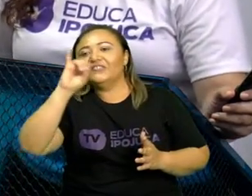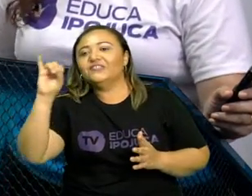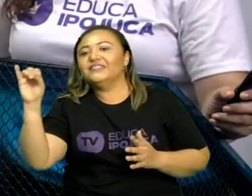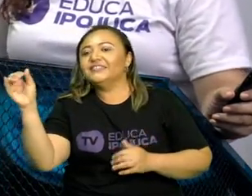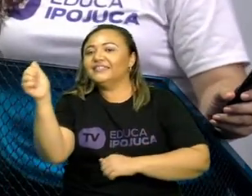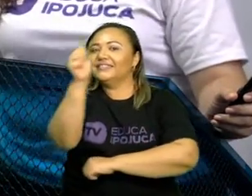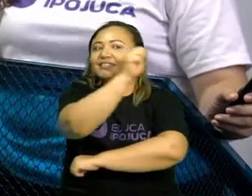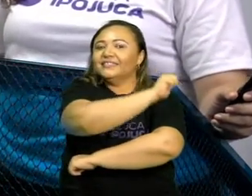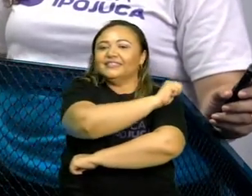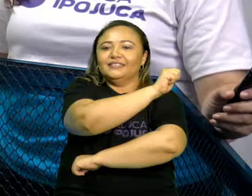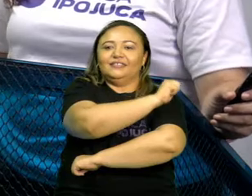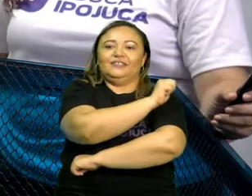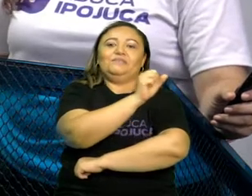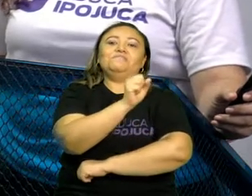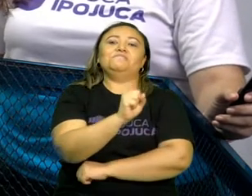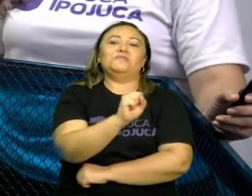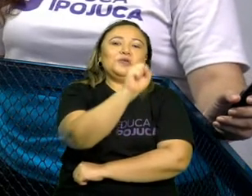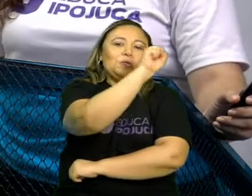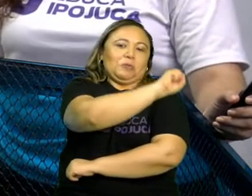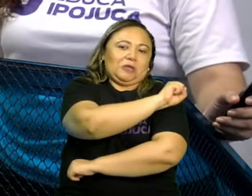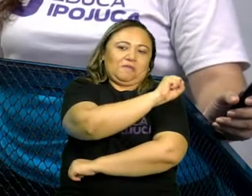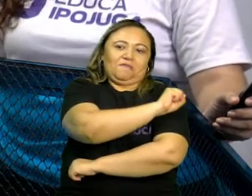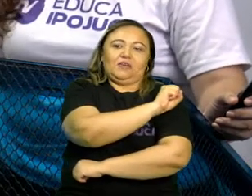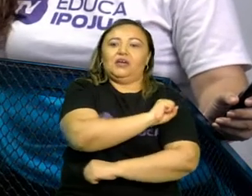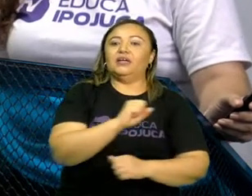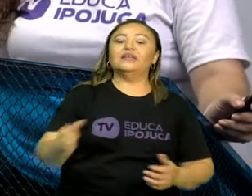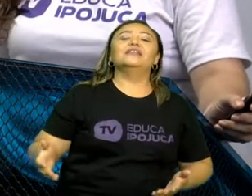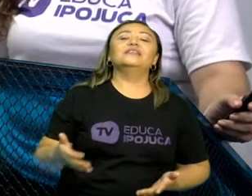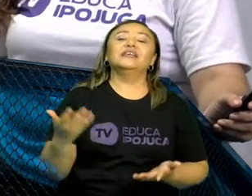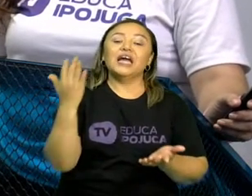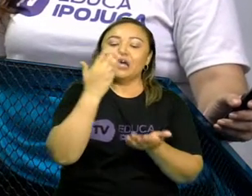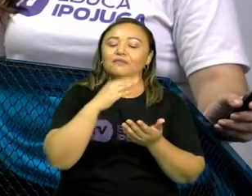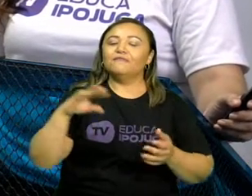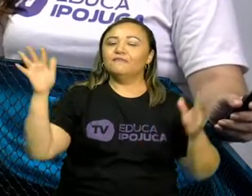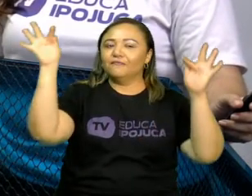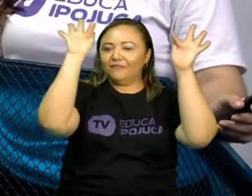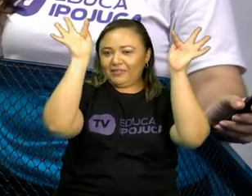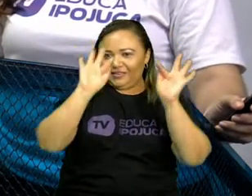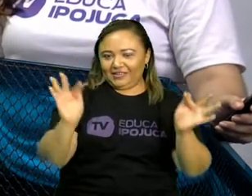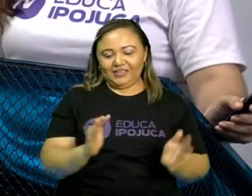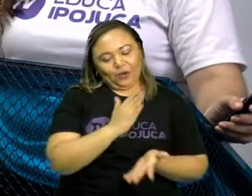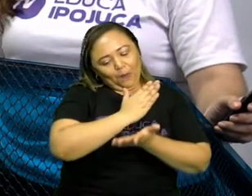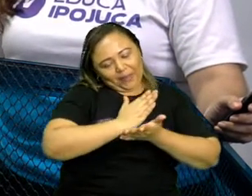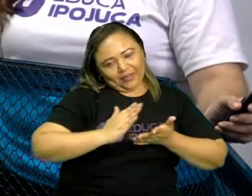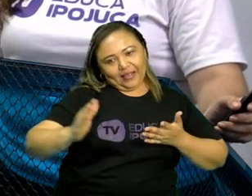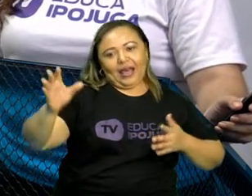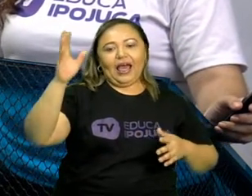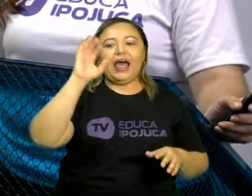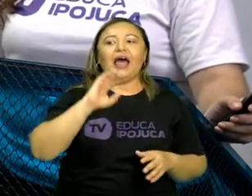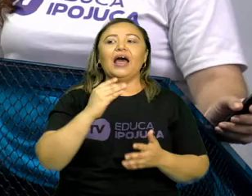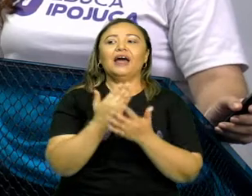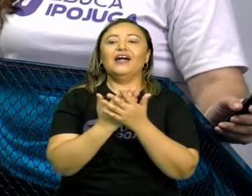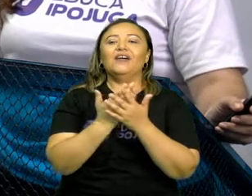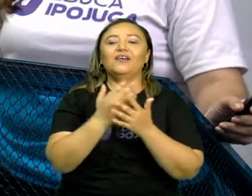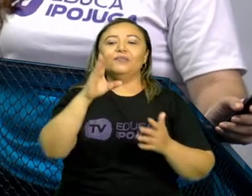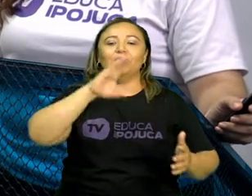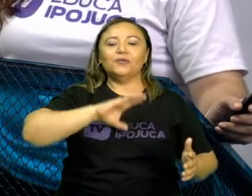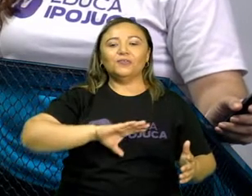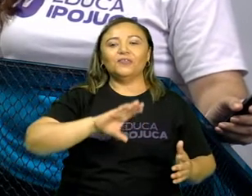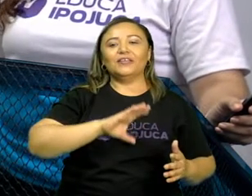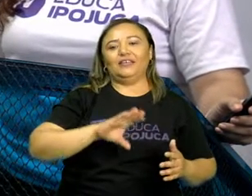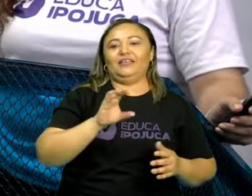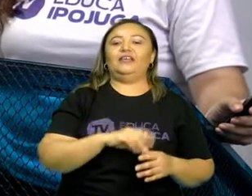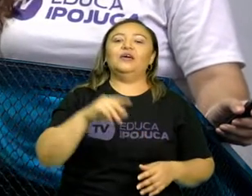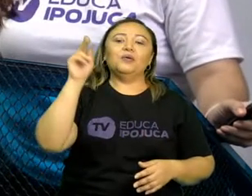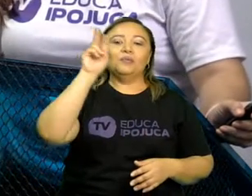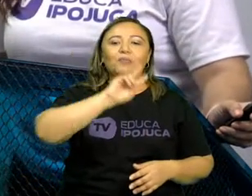Olá, estudante do oitavo ano. É com muita felicidade que iniciamos mais uma aula de língua portuguesa. Eu sou a sua professora